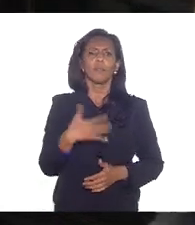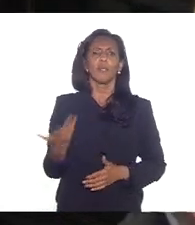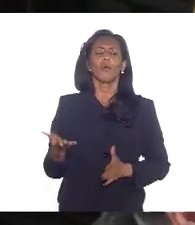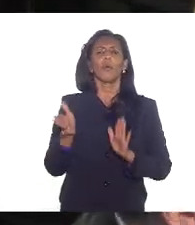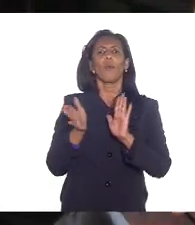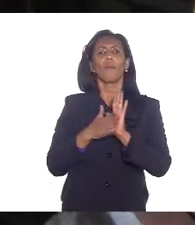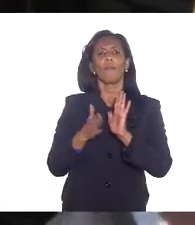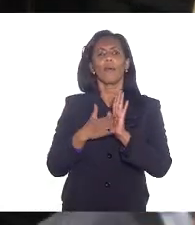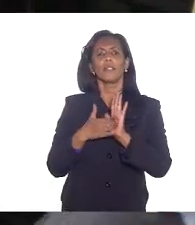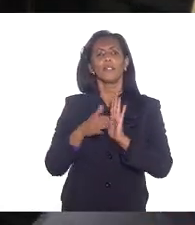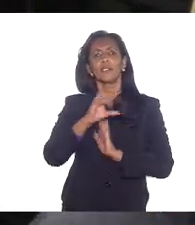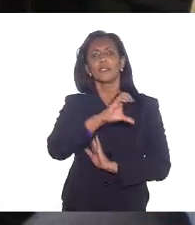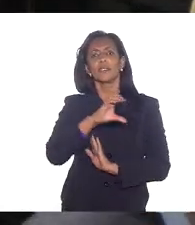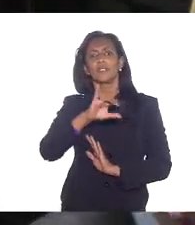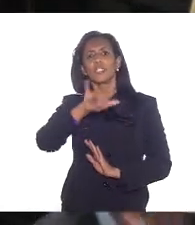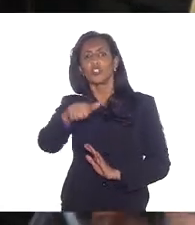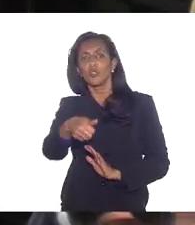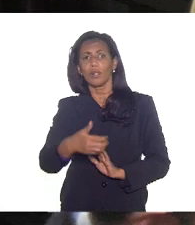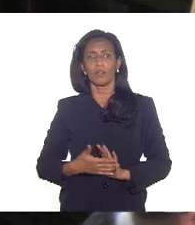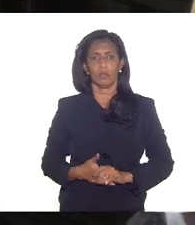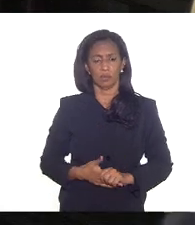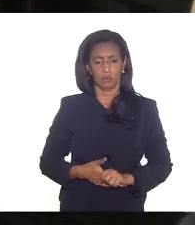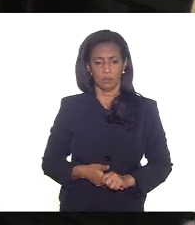com parecer da ccj